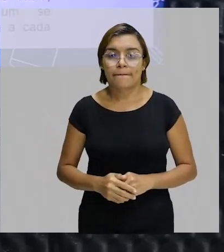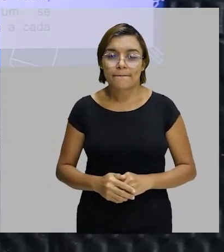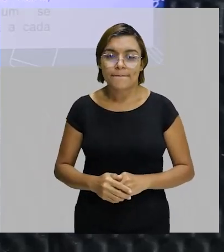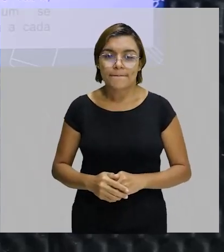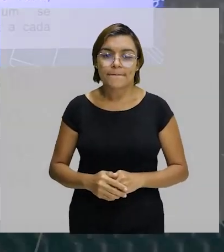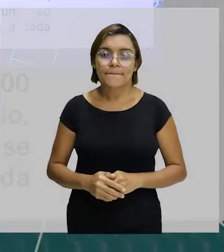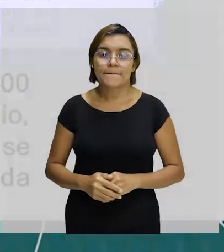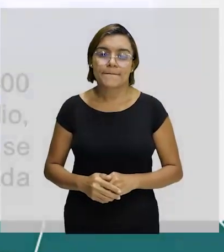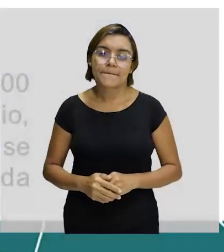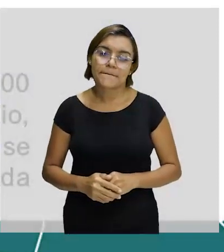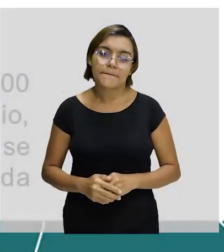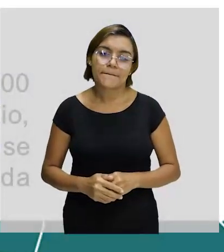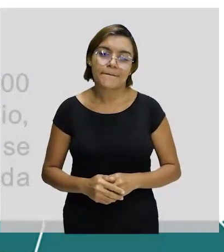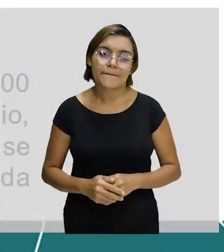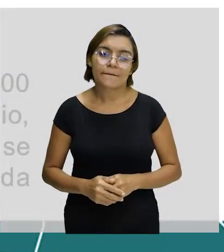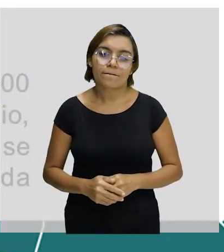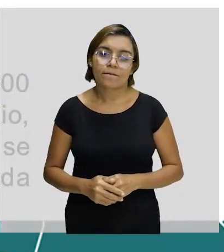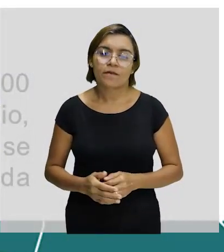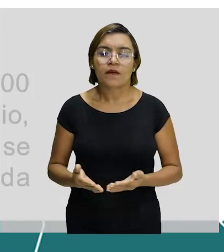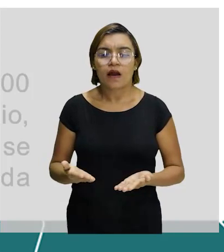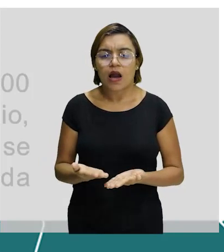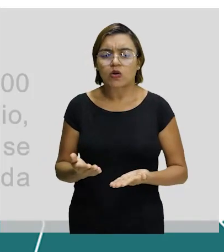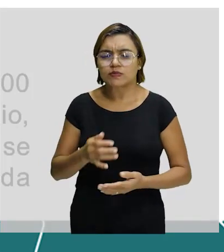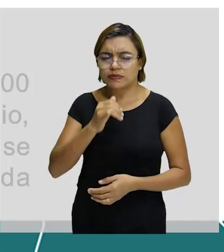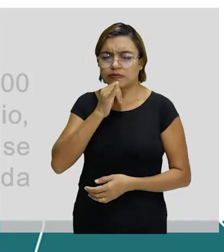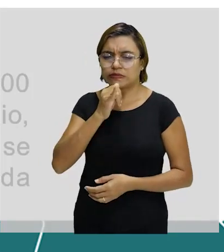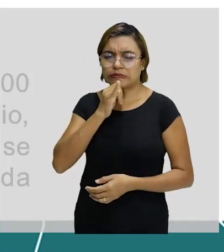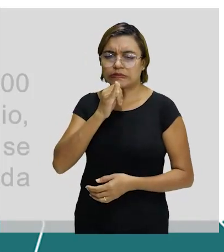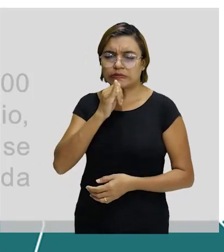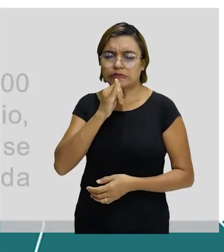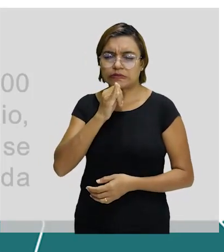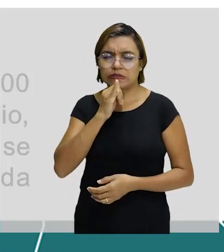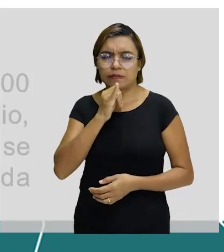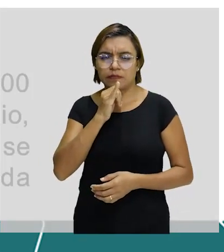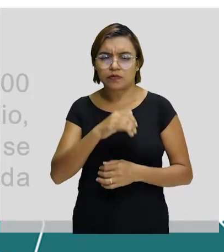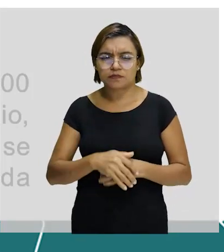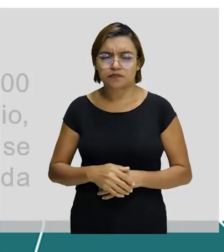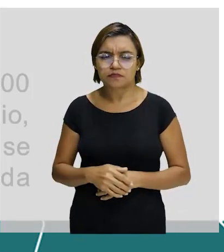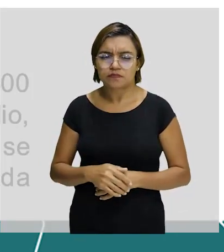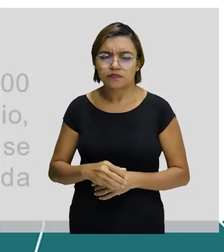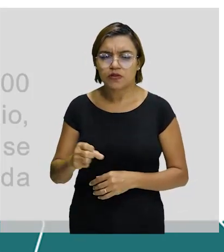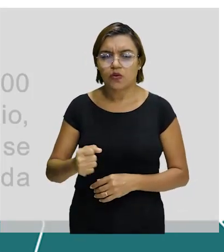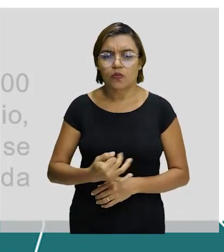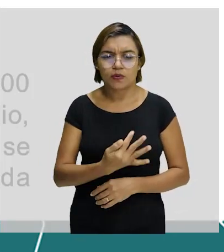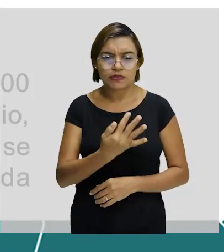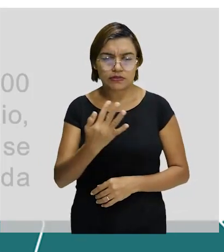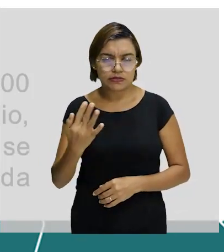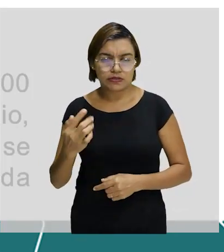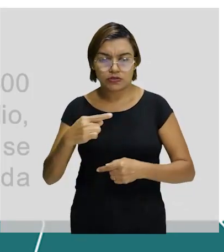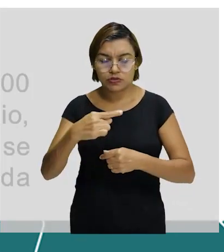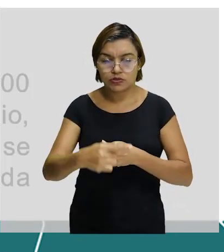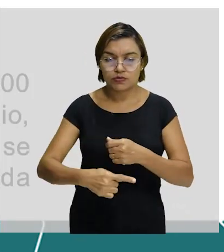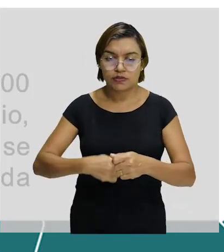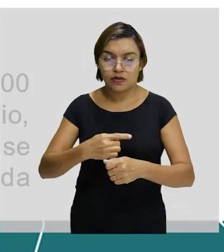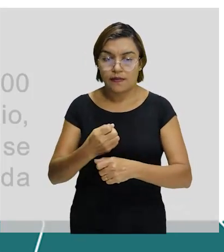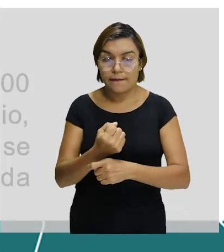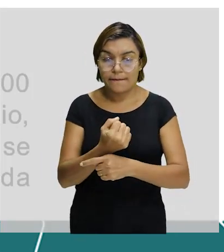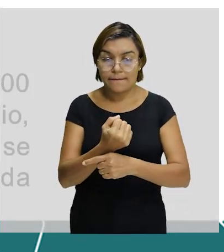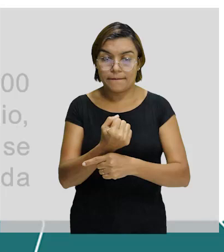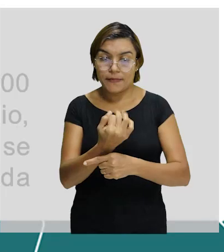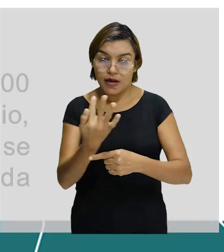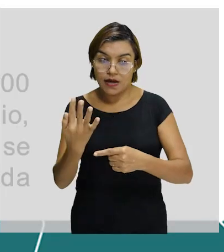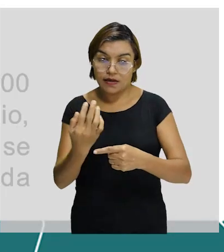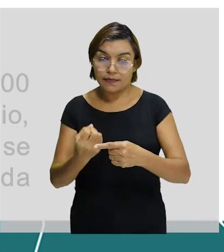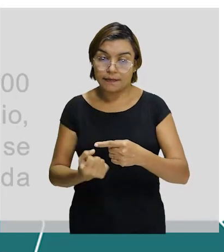Bom, vamos pegar como exemplo, como temos a quantidade de átomos no numerador e no